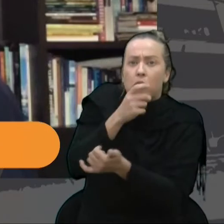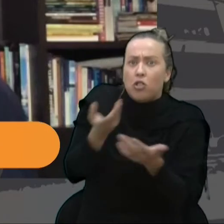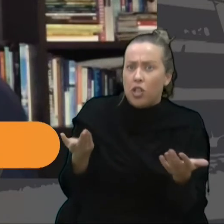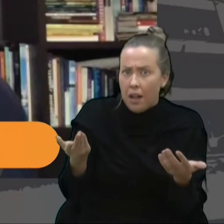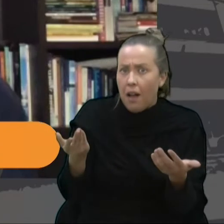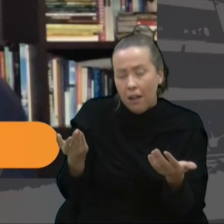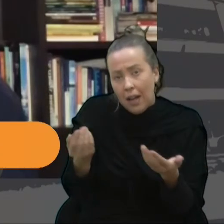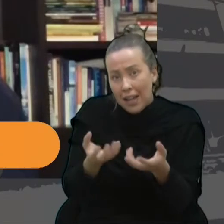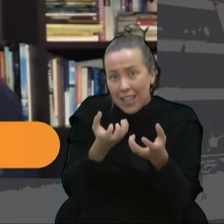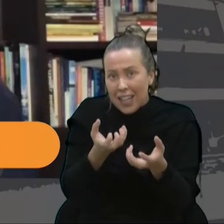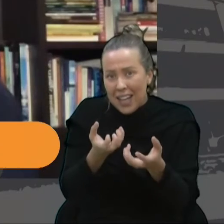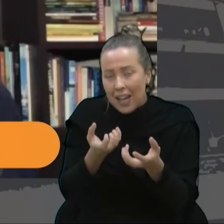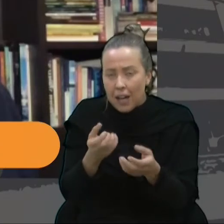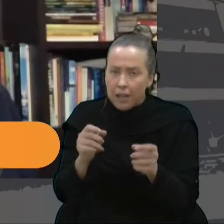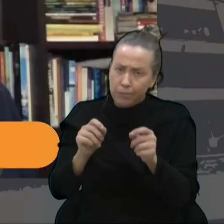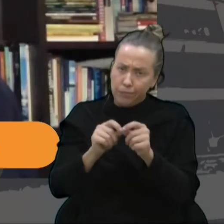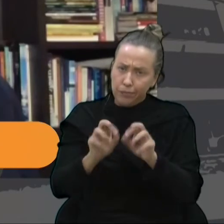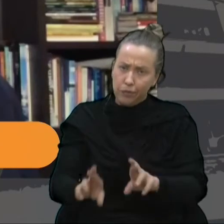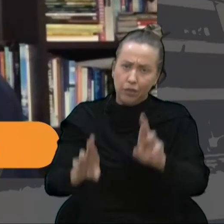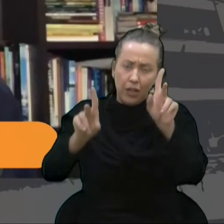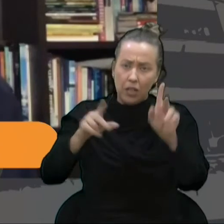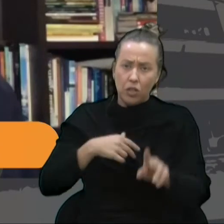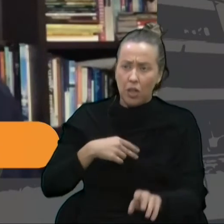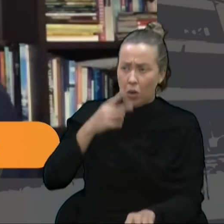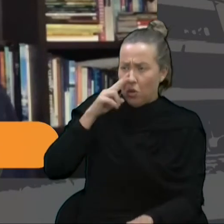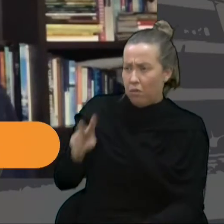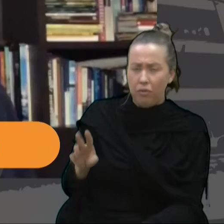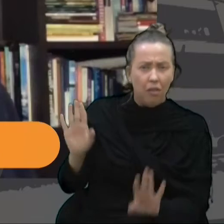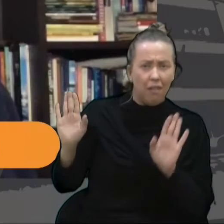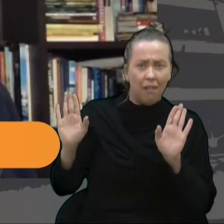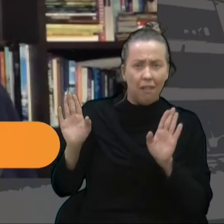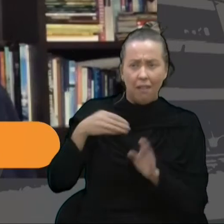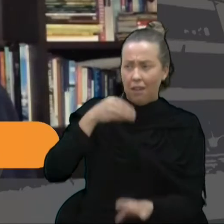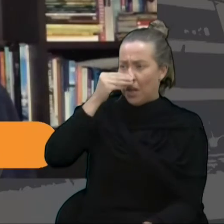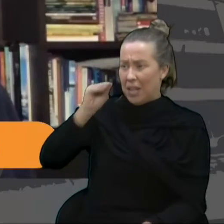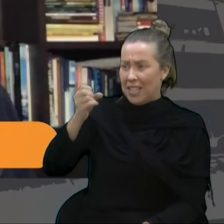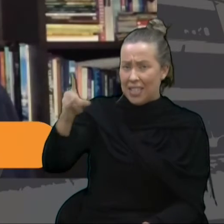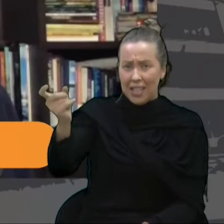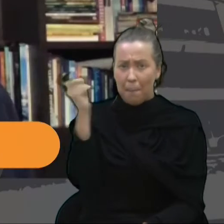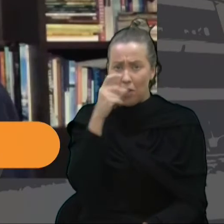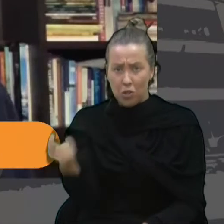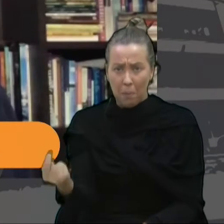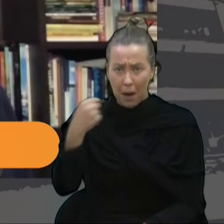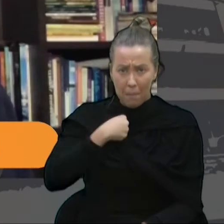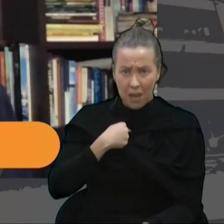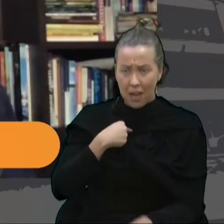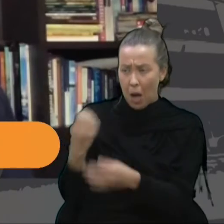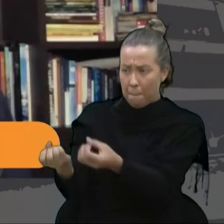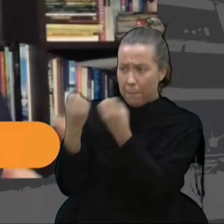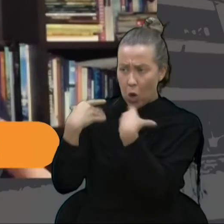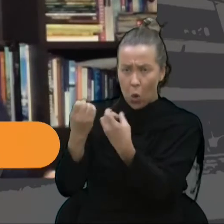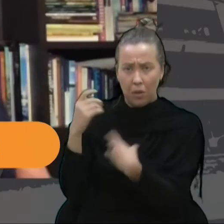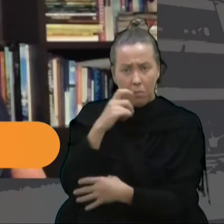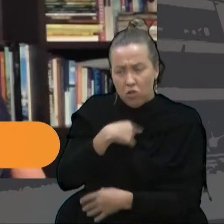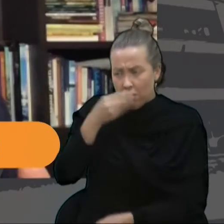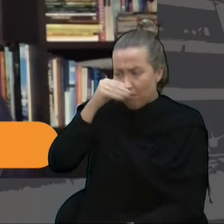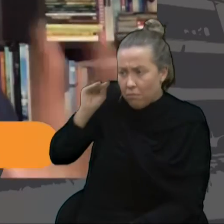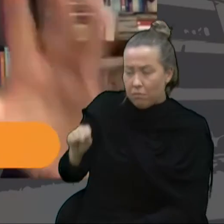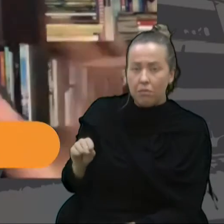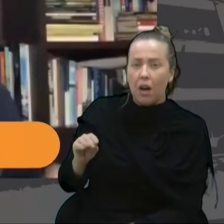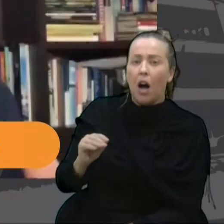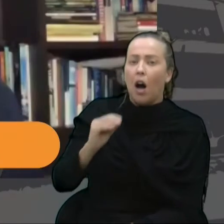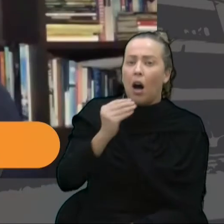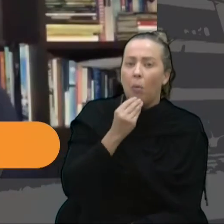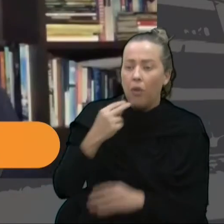porque gostaria que fosse diferente, eu não vou ver mais essa pessoa que está me passando mentira. Ponto final. Então, a gente tem que se alertar para isso.